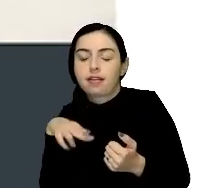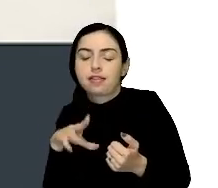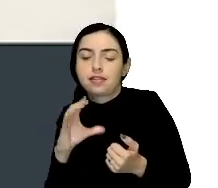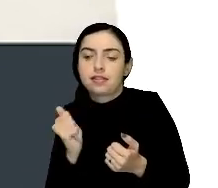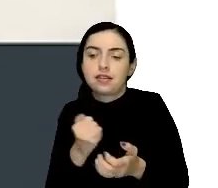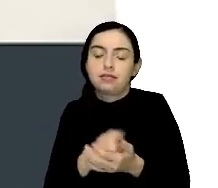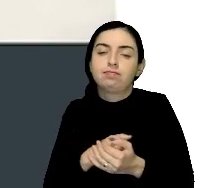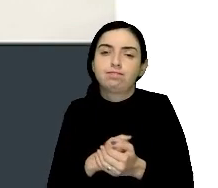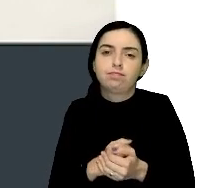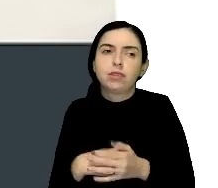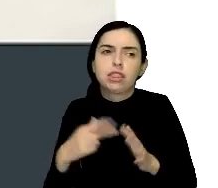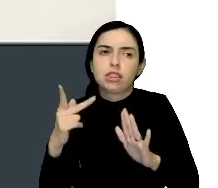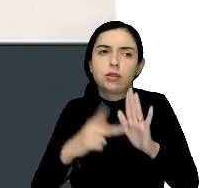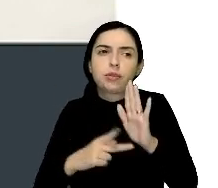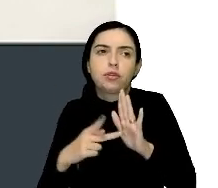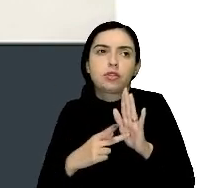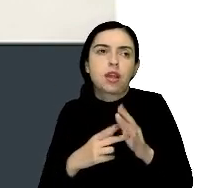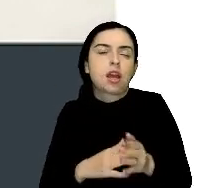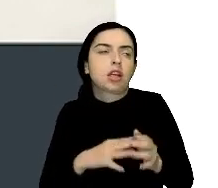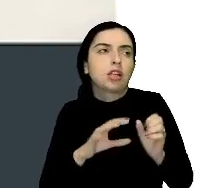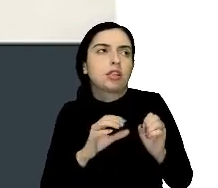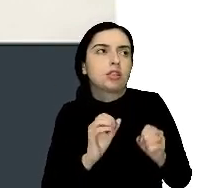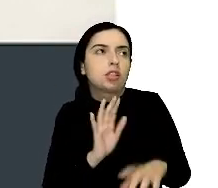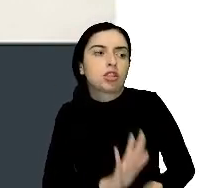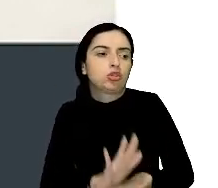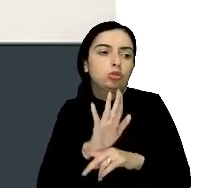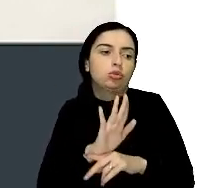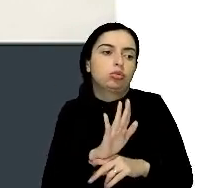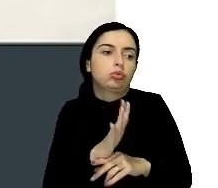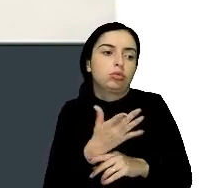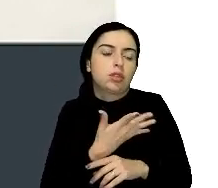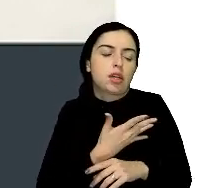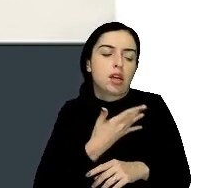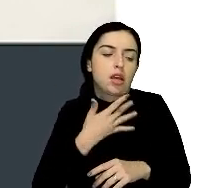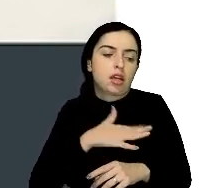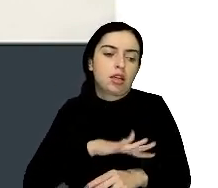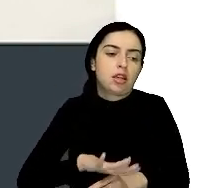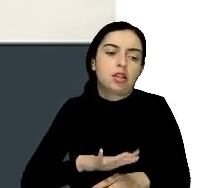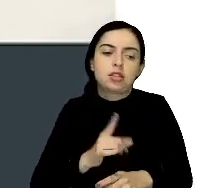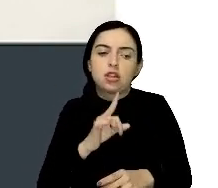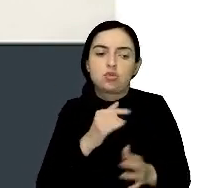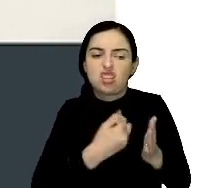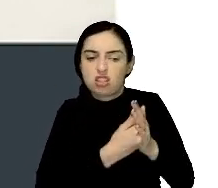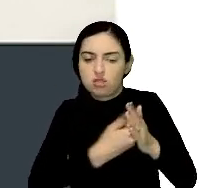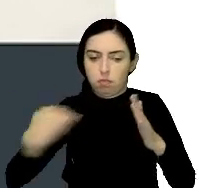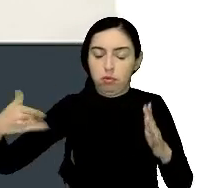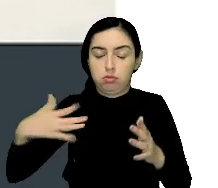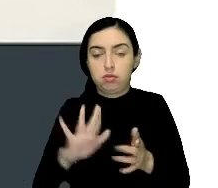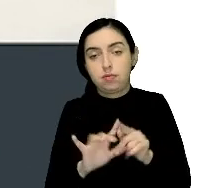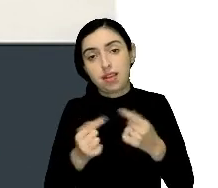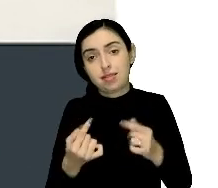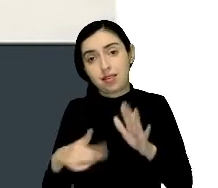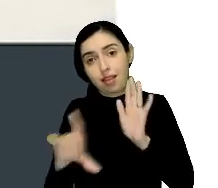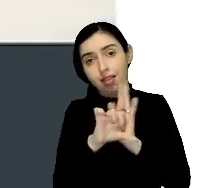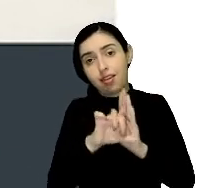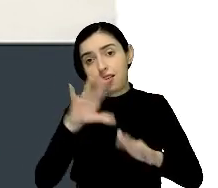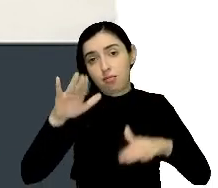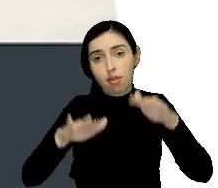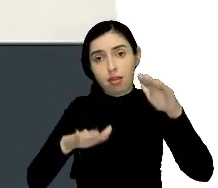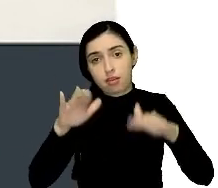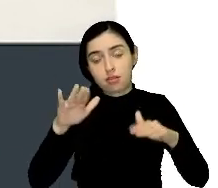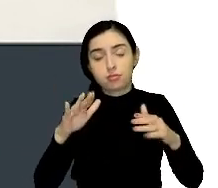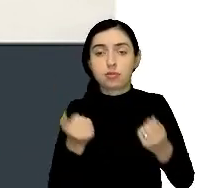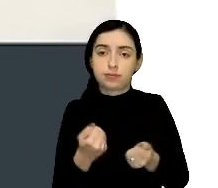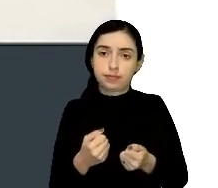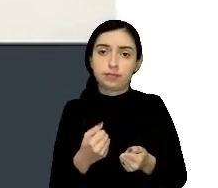precisa provar que sustenta a criança para não ser expulso. Mas essa lei, então, é muito flexível e tal. Mas esse é um